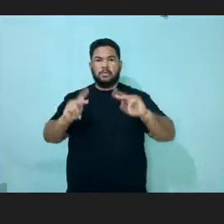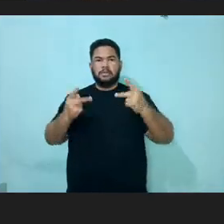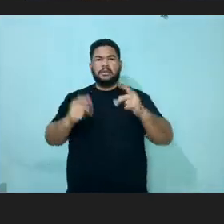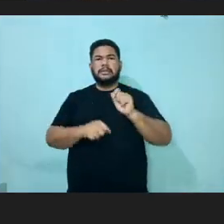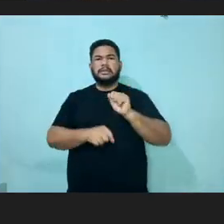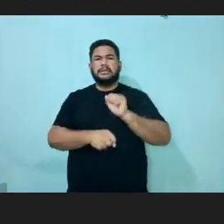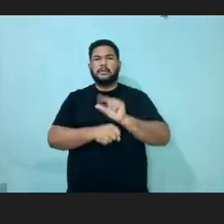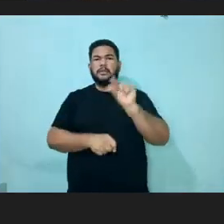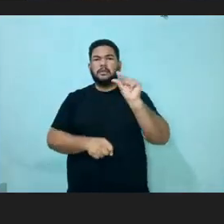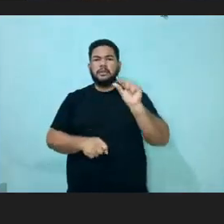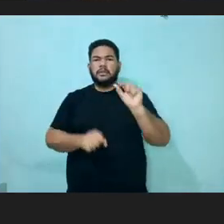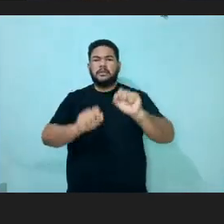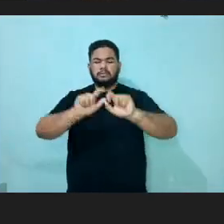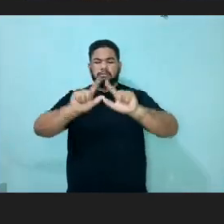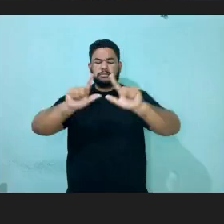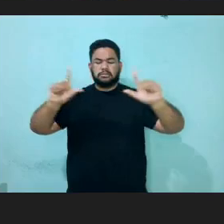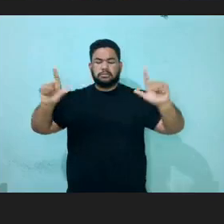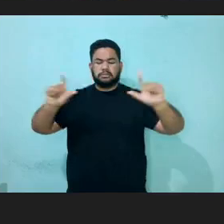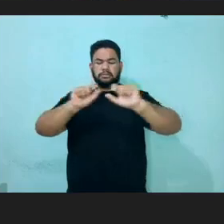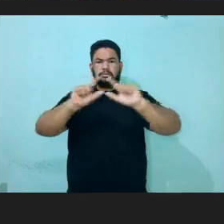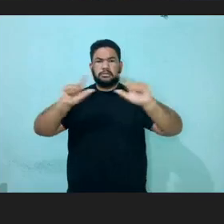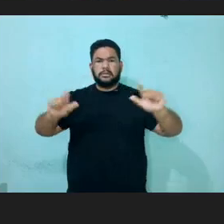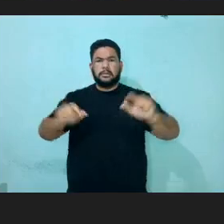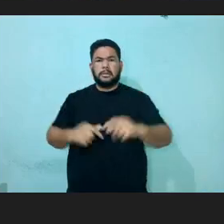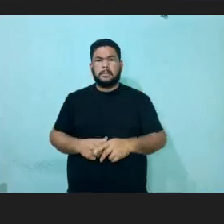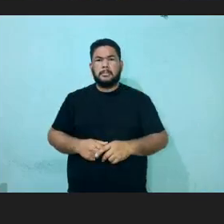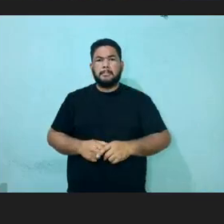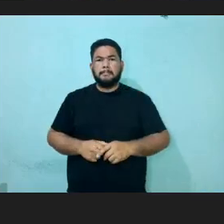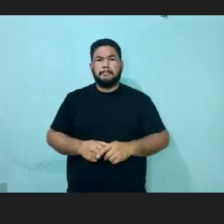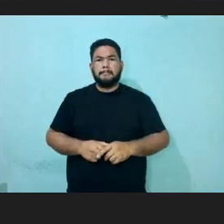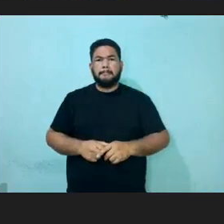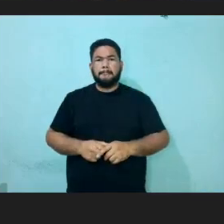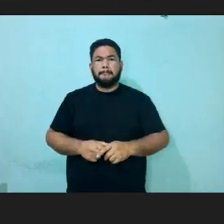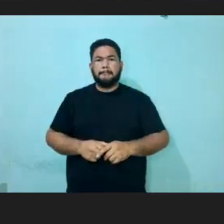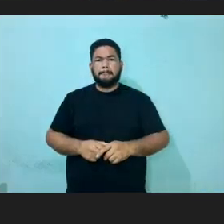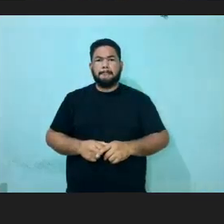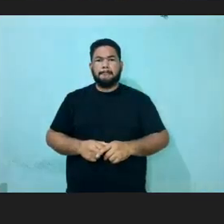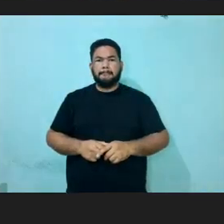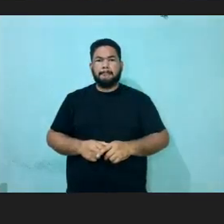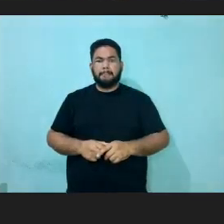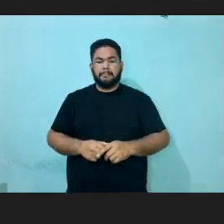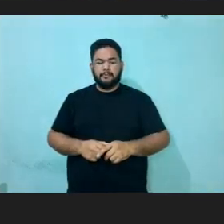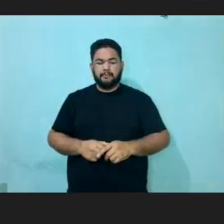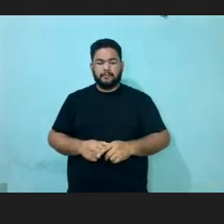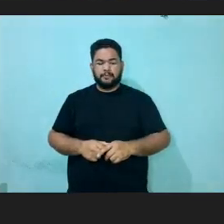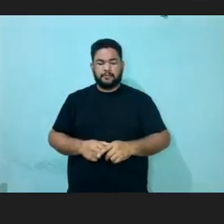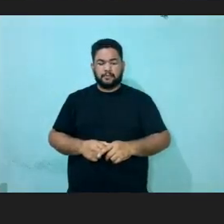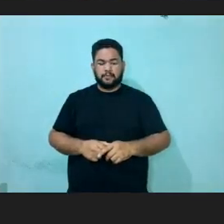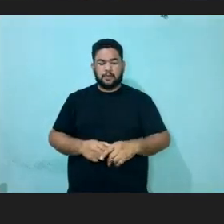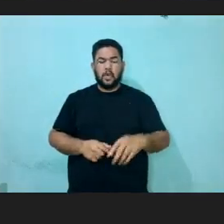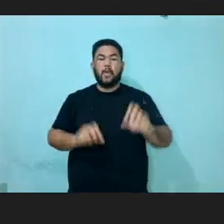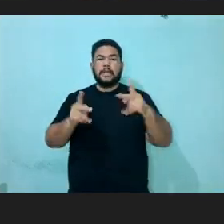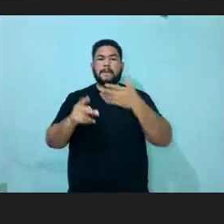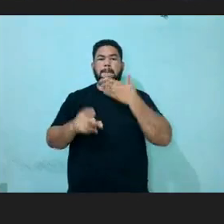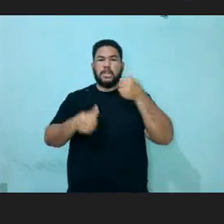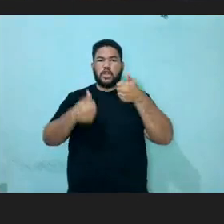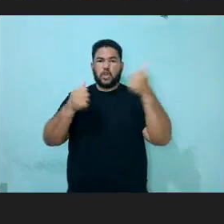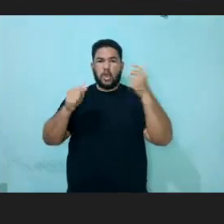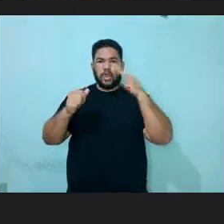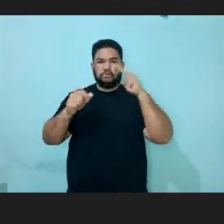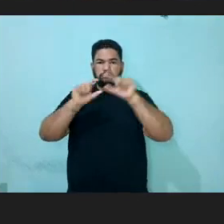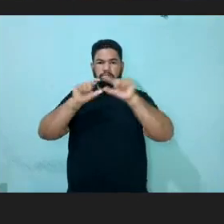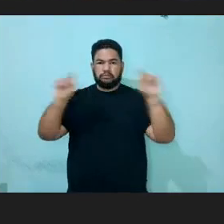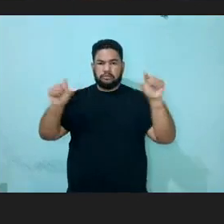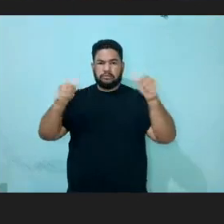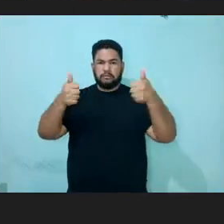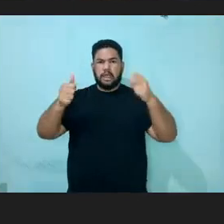consigo abrir tudo, porque eu acho que eu vou precisar. Deixa eu ver. Aqui, eu acho que ficou melhor para mim. Vocês estão